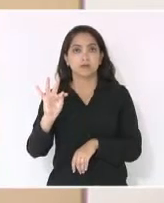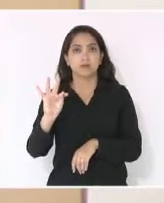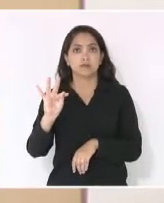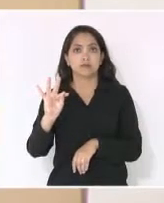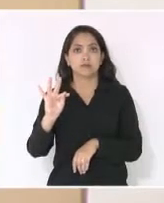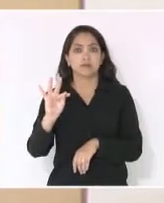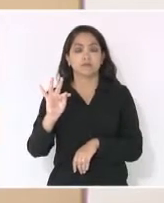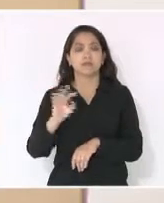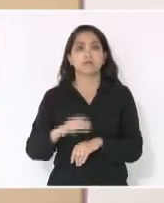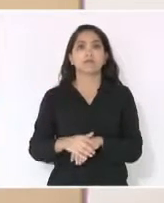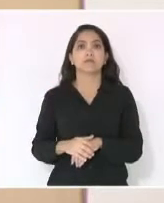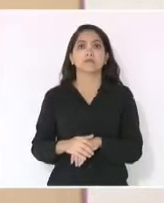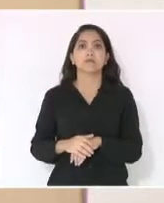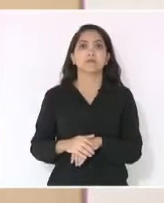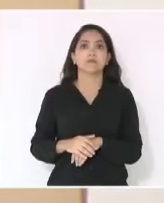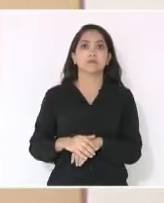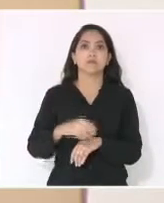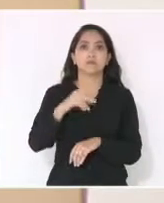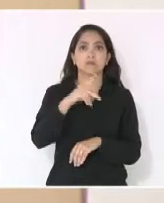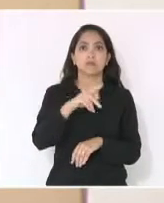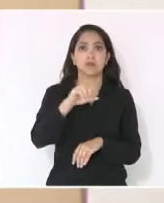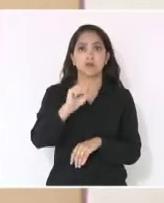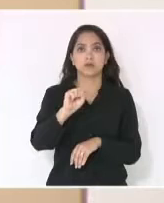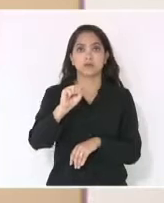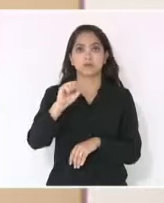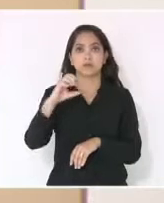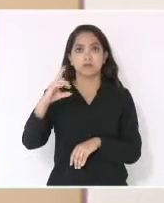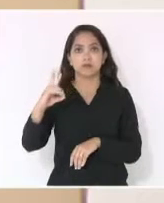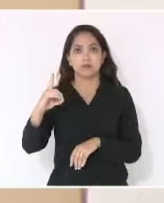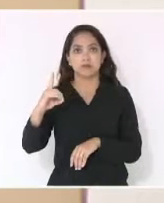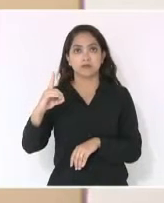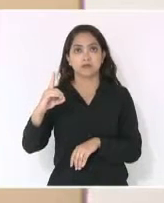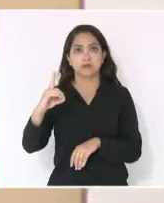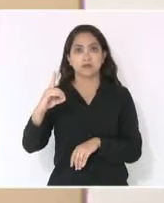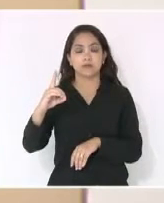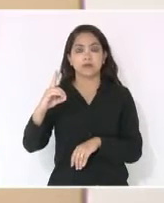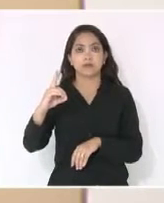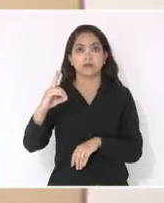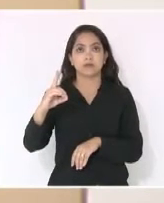na sequência ao psd está